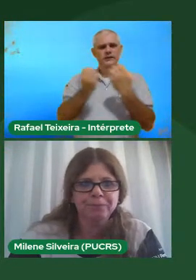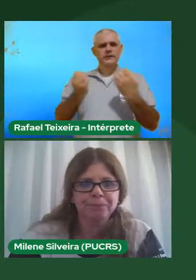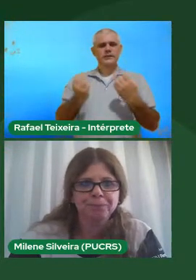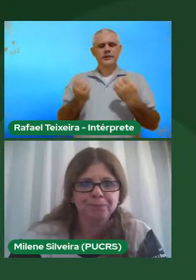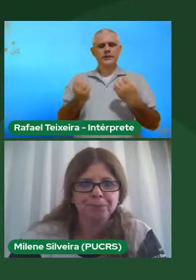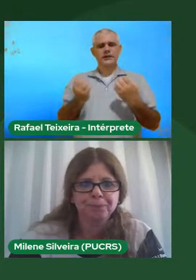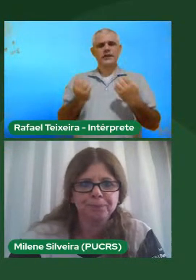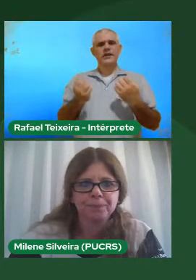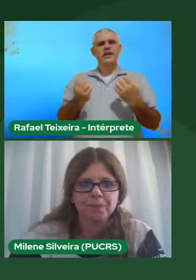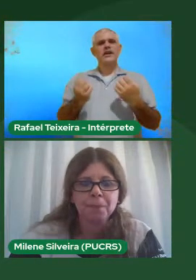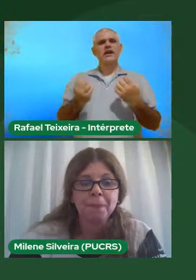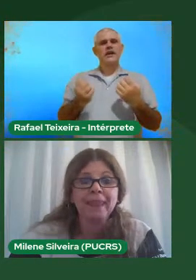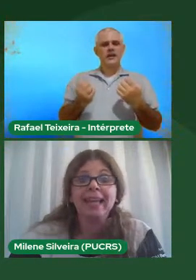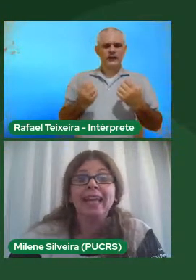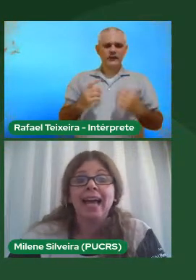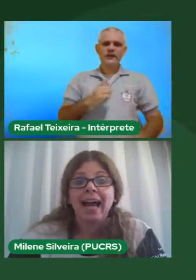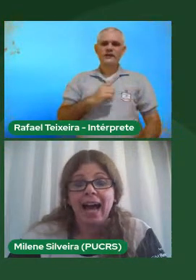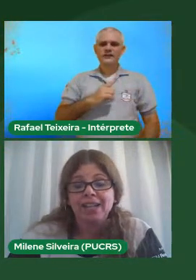aí.